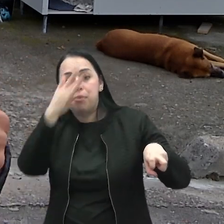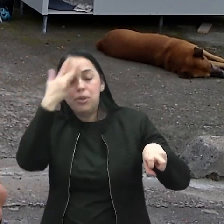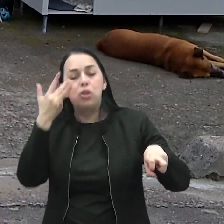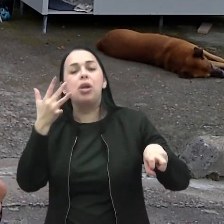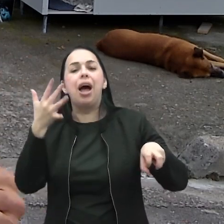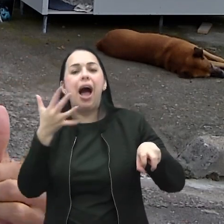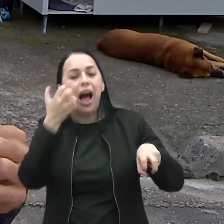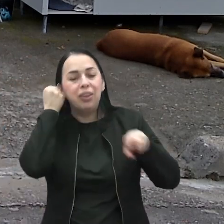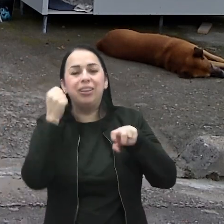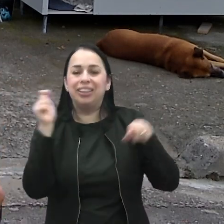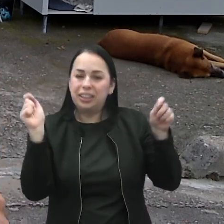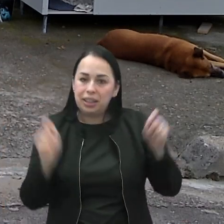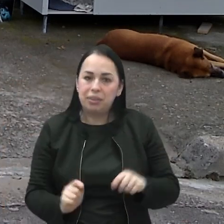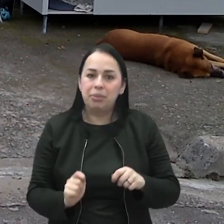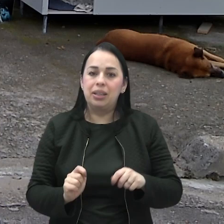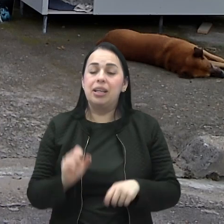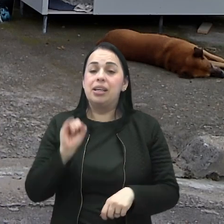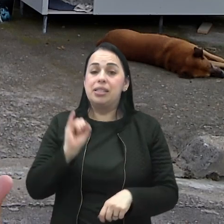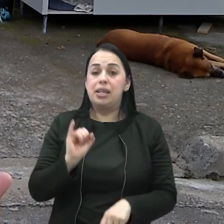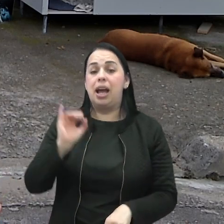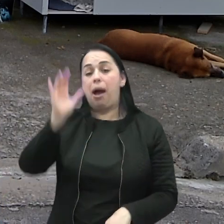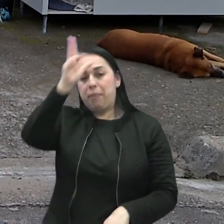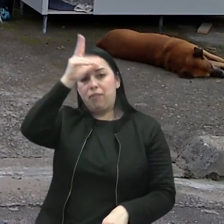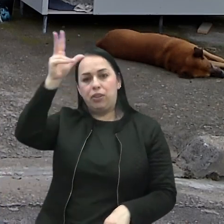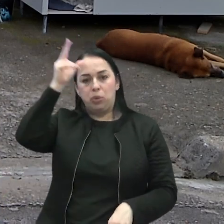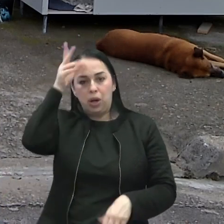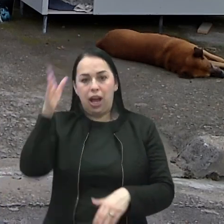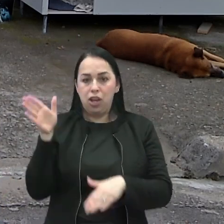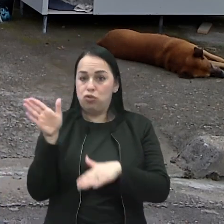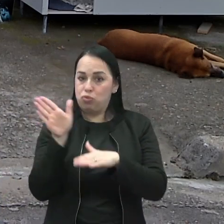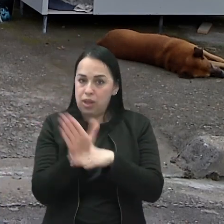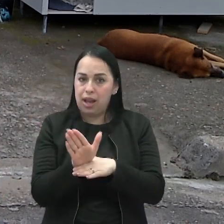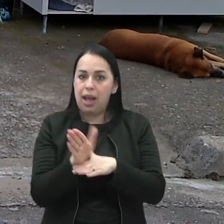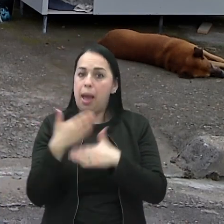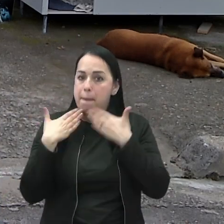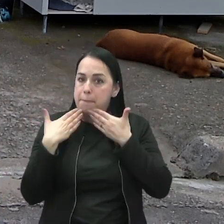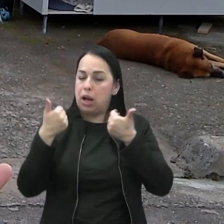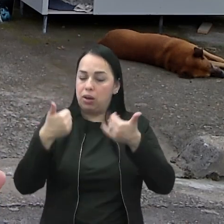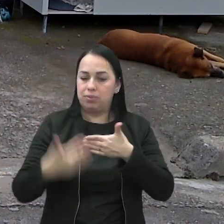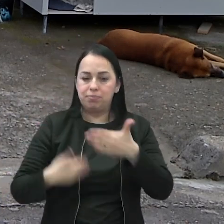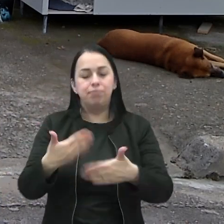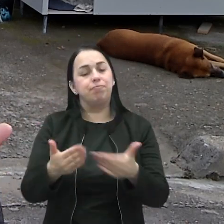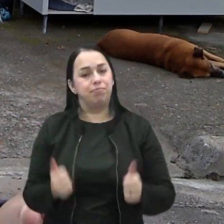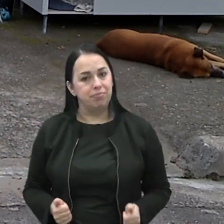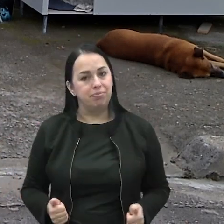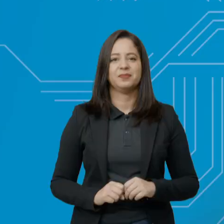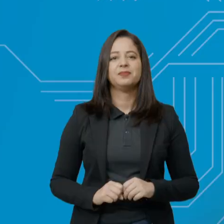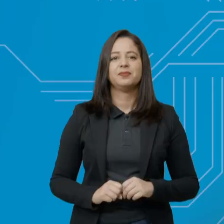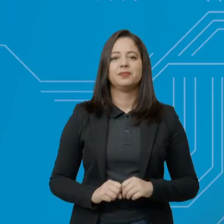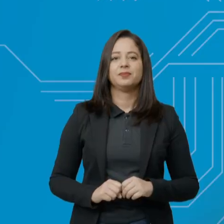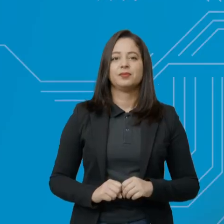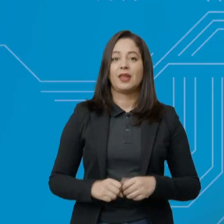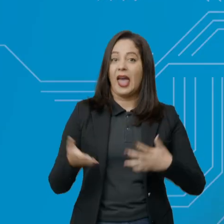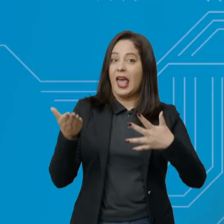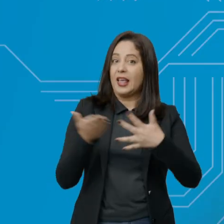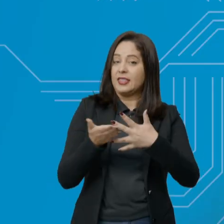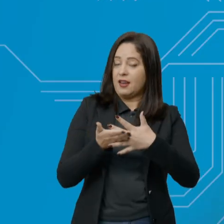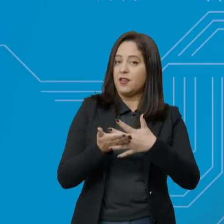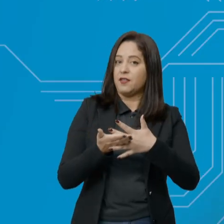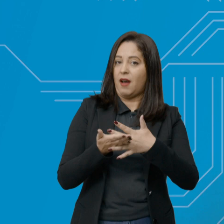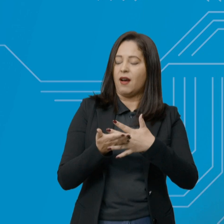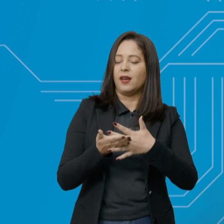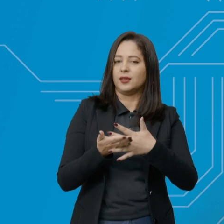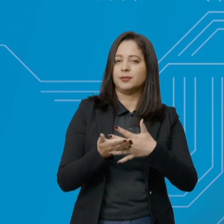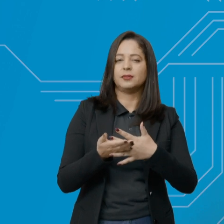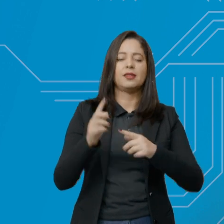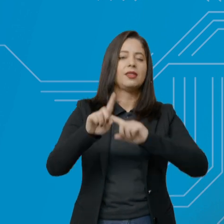a partir do momento que o poder público entrar também, isso vai melhorar mais ainda. Então a tendência eu diria que é melhorar. Vamos para a nossa primeira